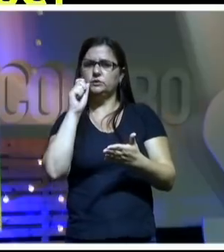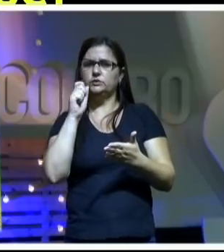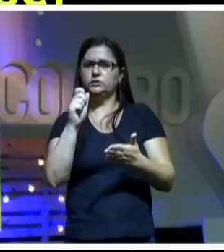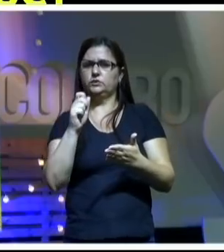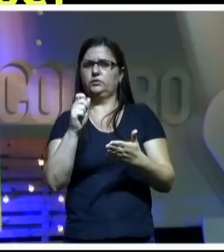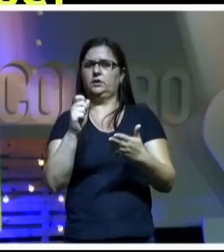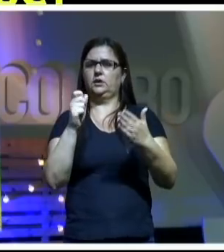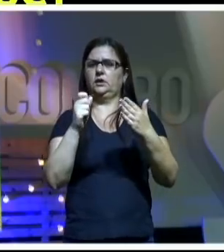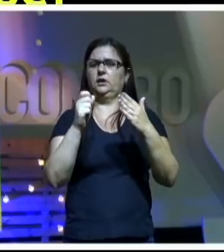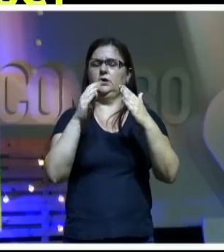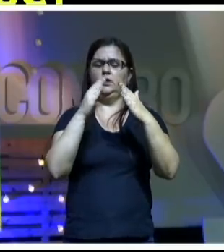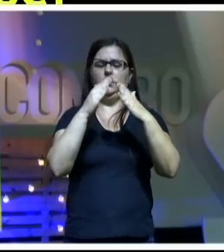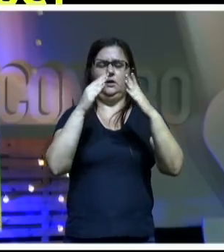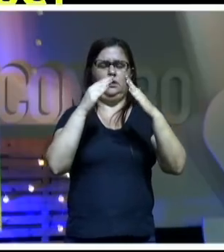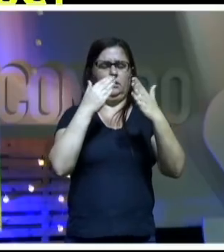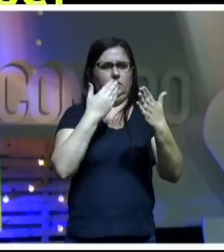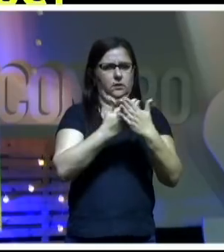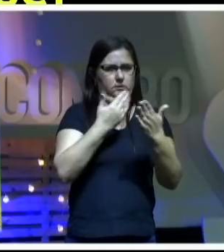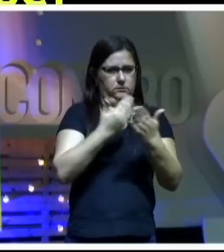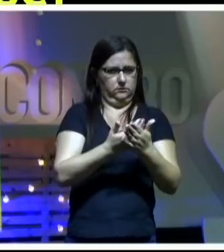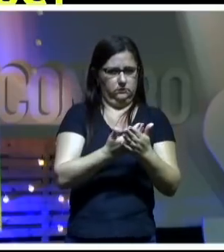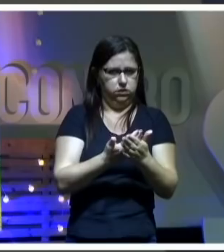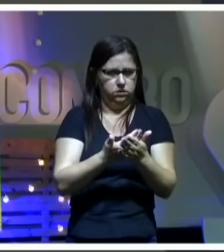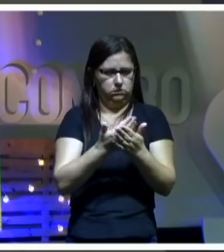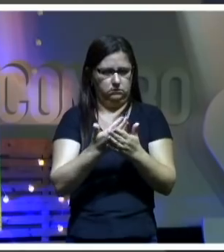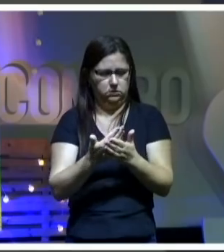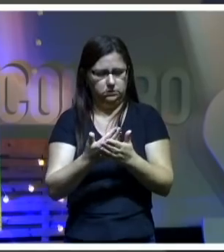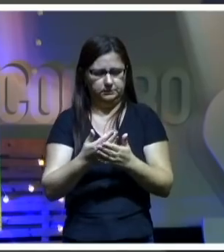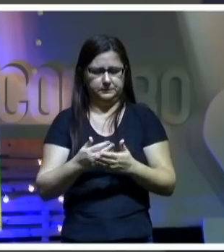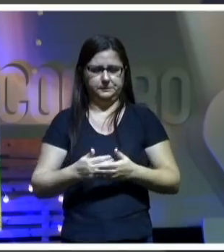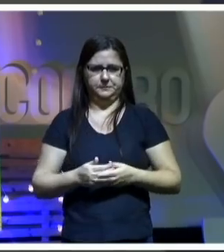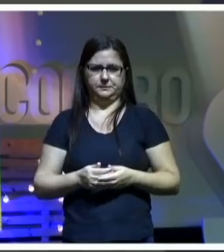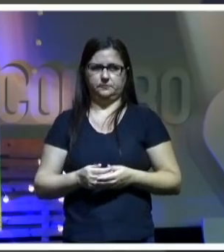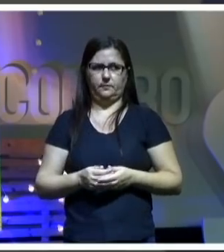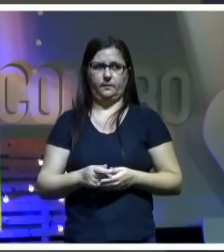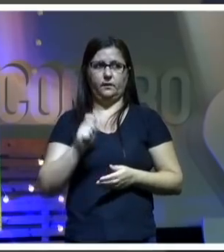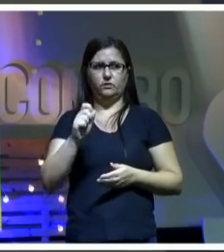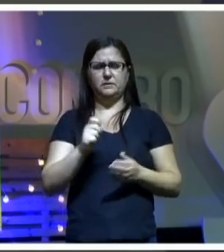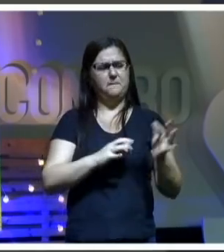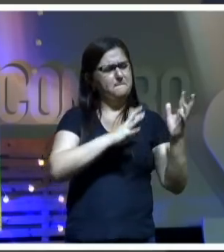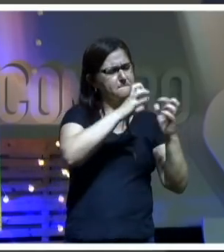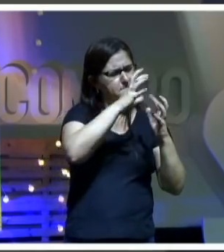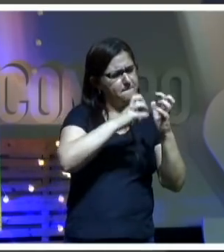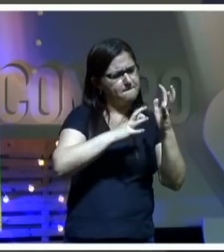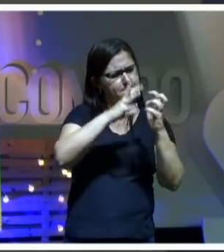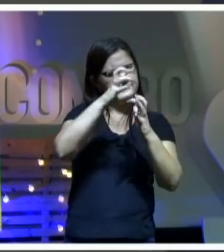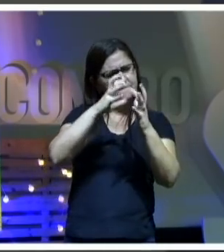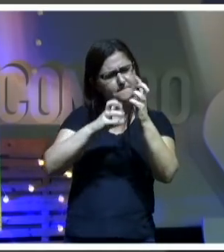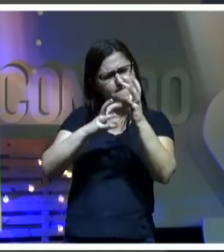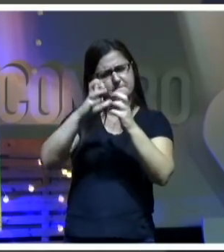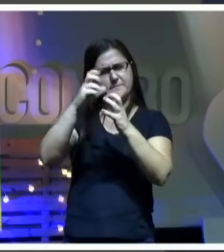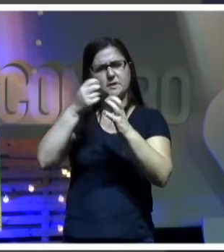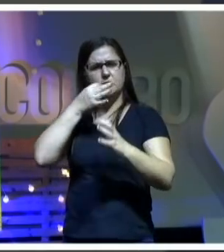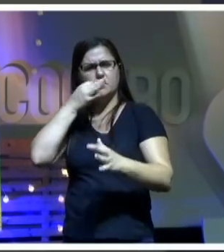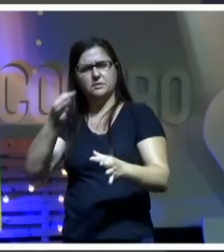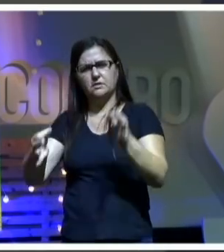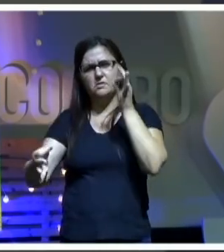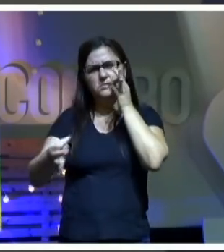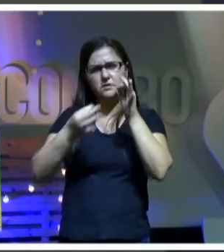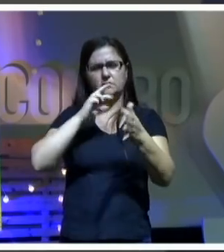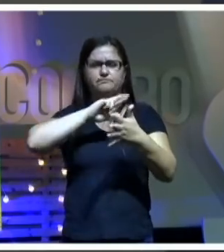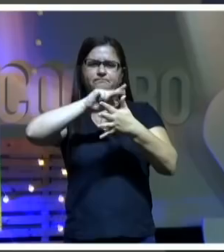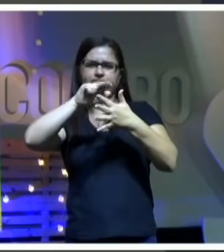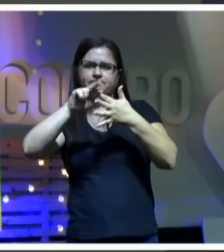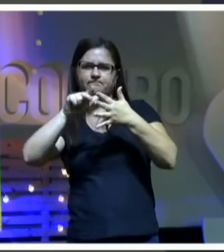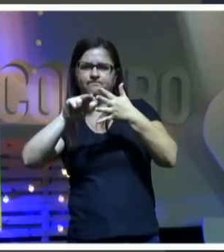seminário separatistas o que aconteceu que qualquer história brigas teológicas e preferenciais